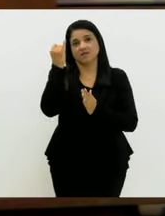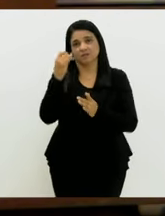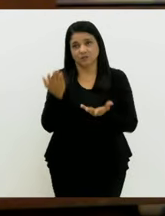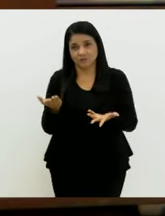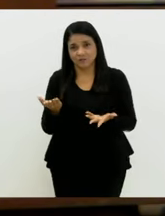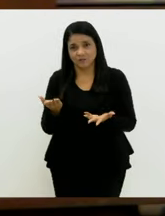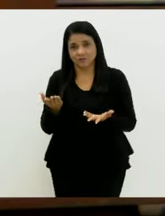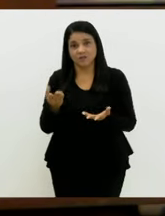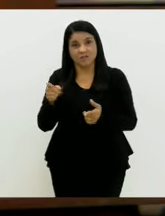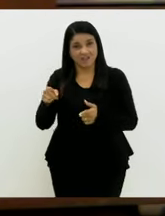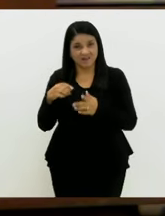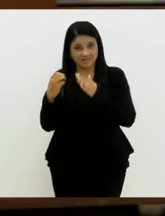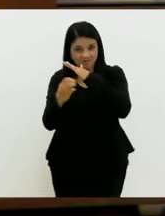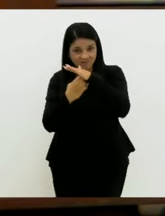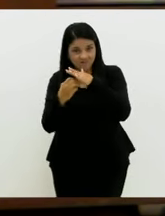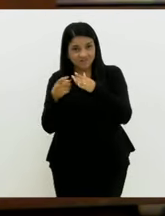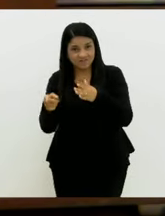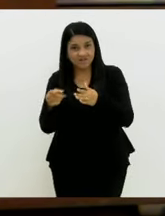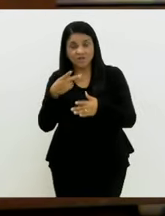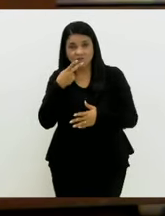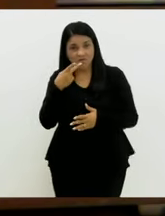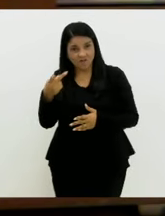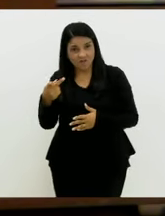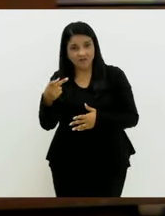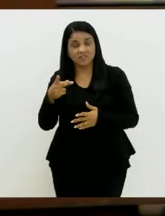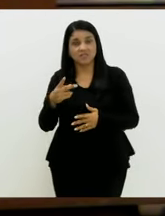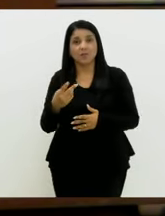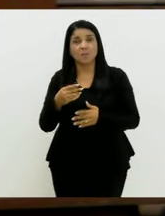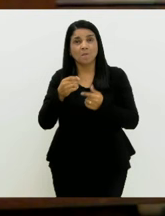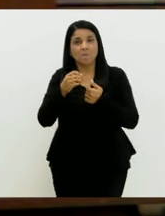um prejuízo de 2 bilhões com o Estado brasileiro.